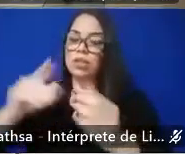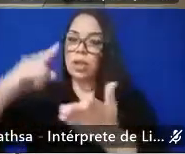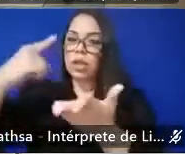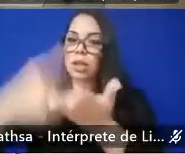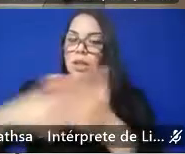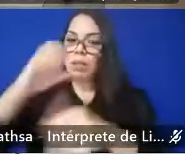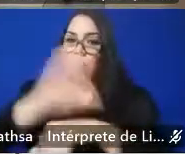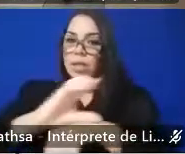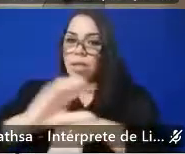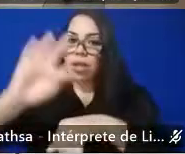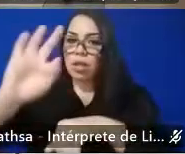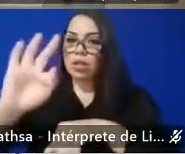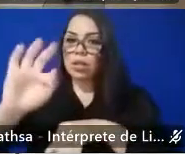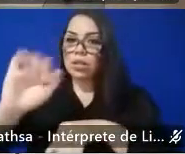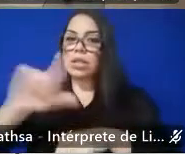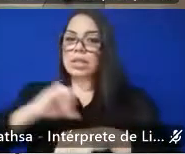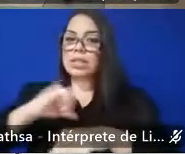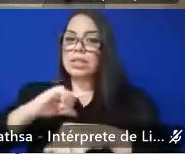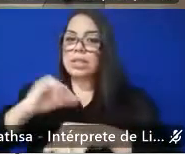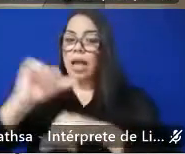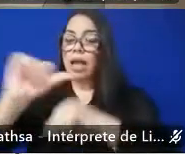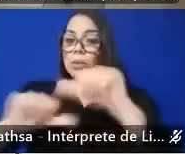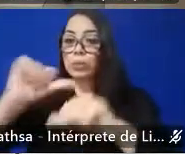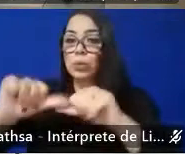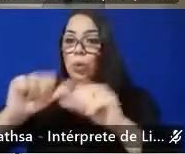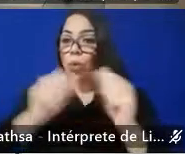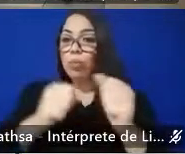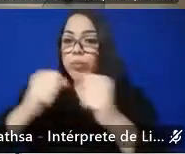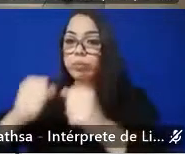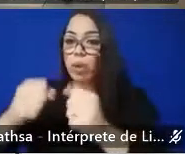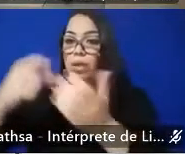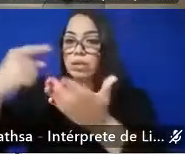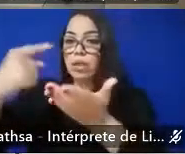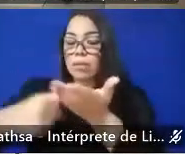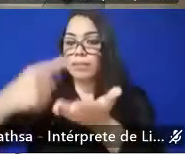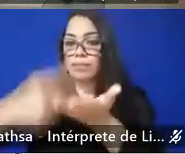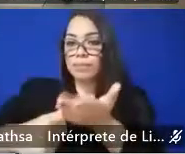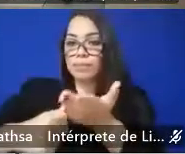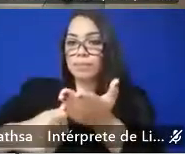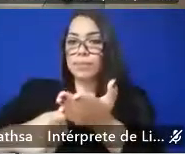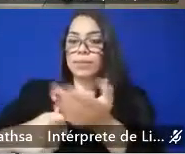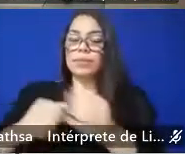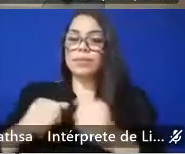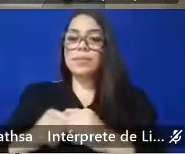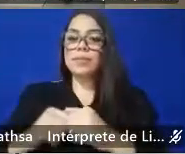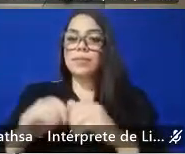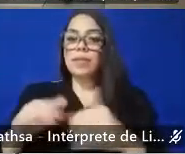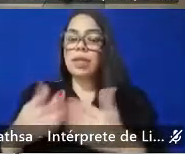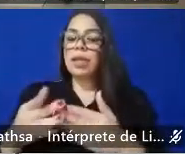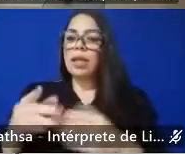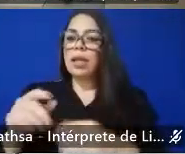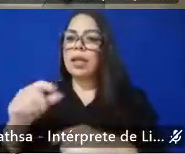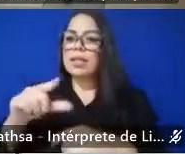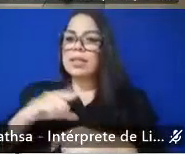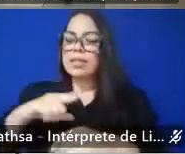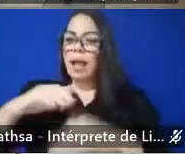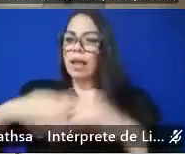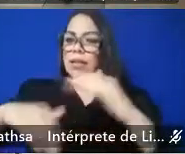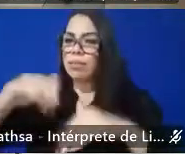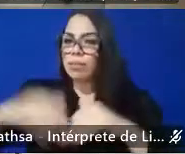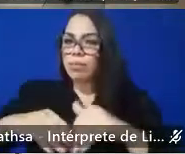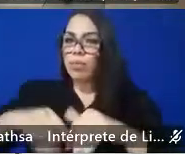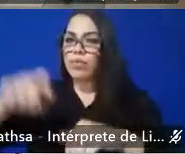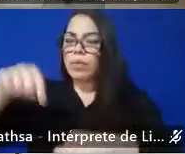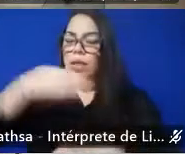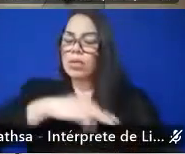a alternância no poder e mandatos temporários se a corregedora-geral do Ministério Público do Estado do Rio de